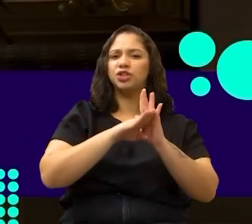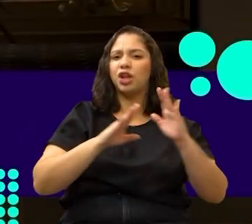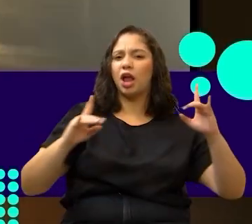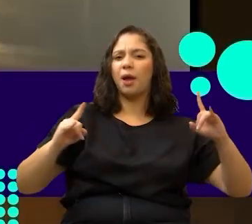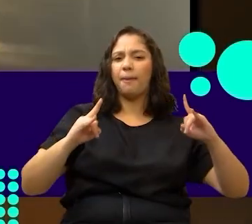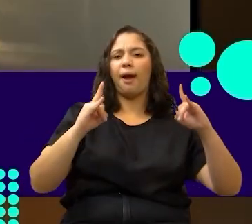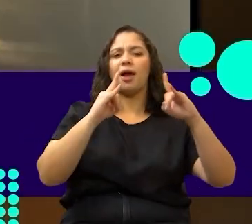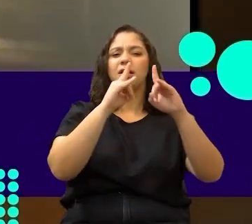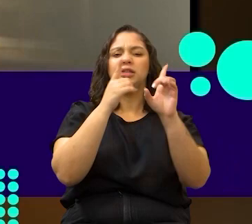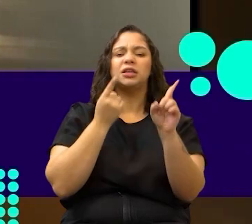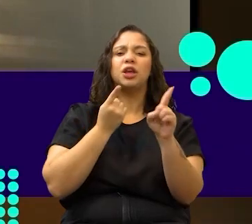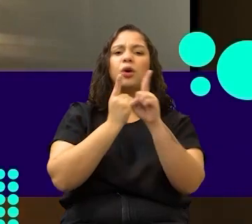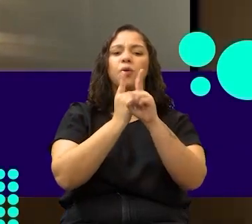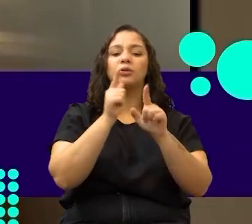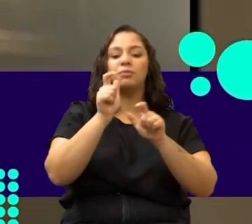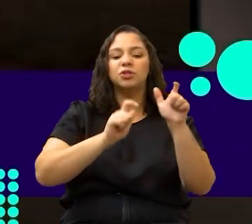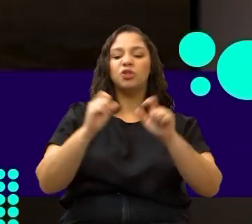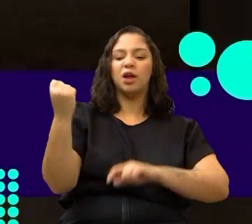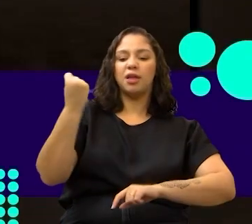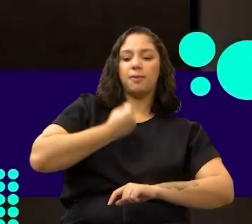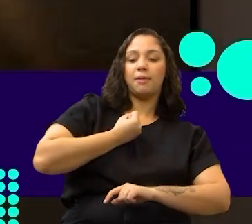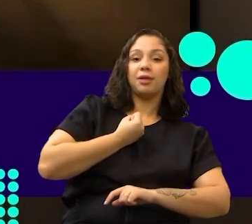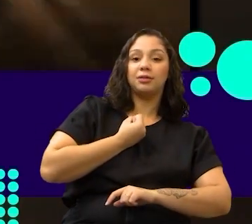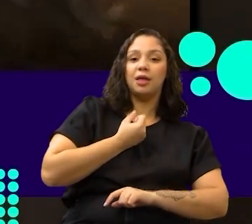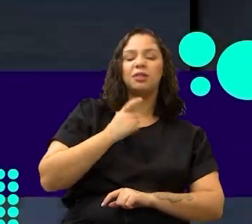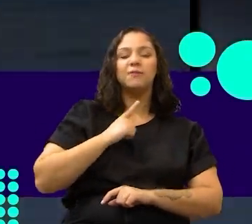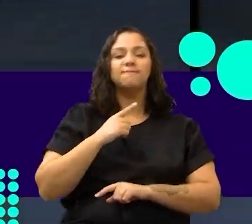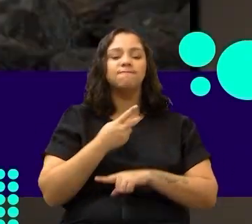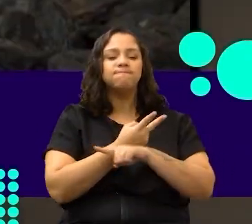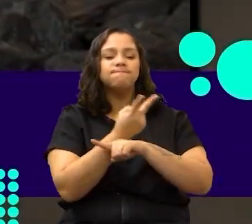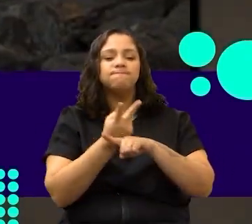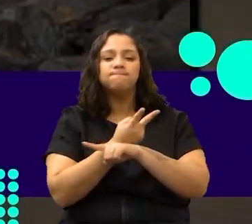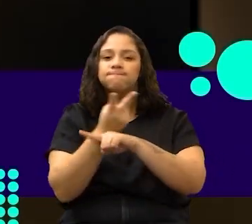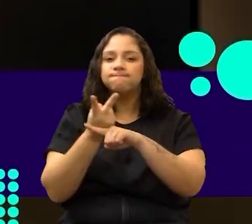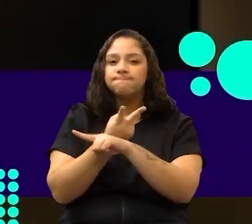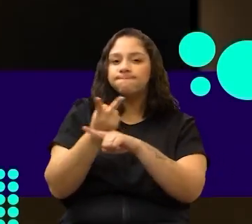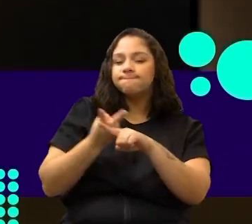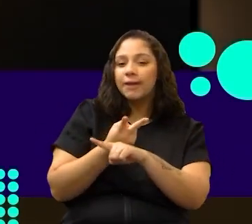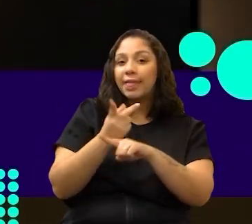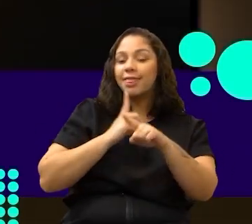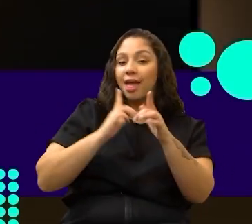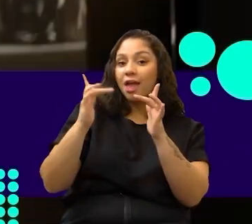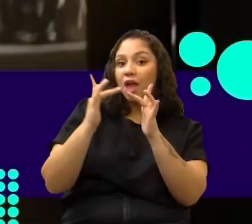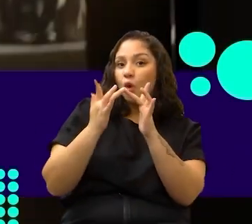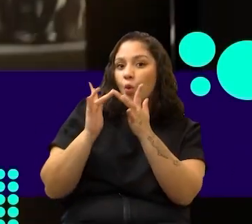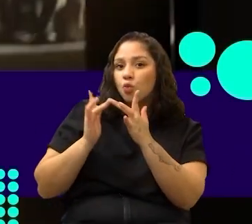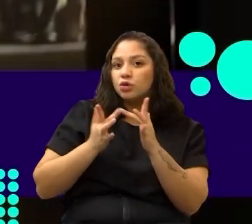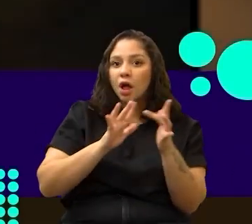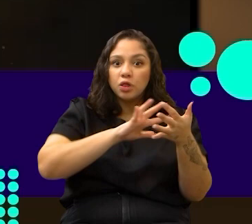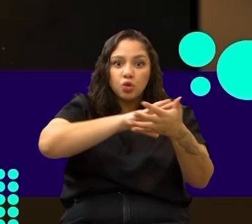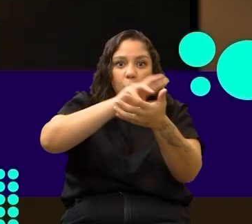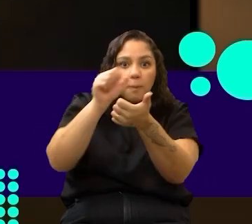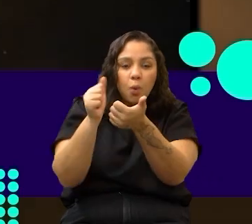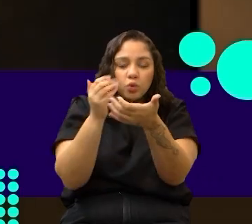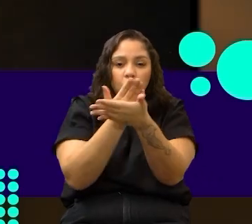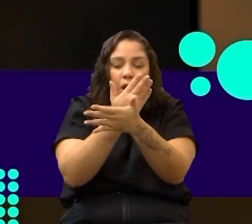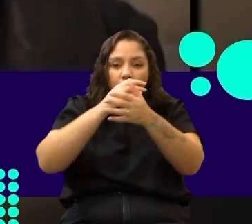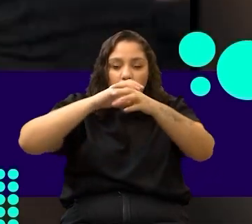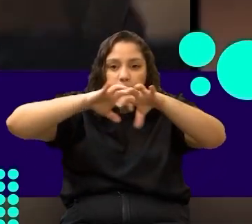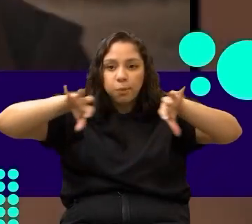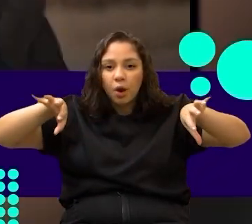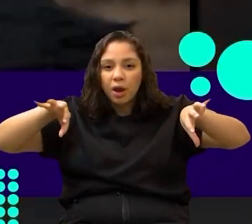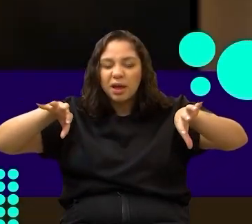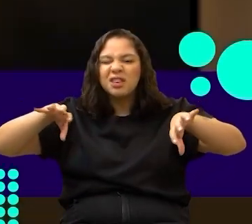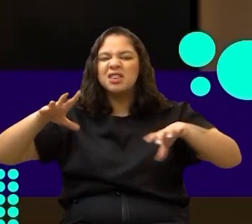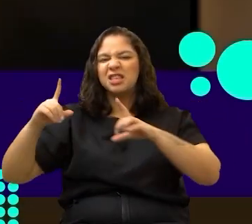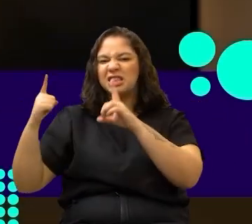encontrar aqueles que tentaram matá-lo. Em sua busca, ele acaba entrando em contato com um mundo dividido entre guerras